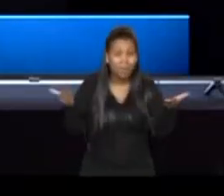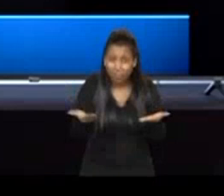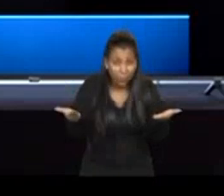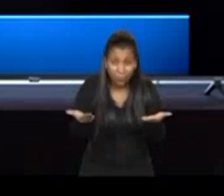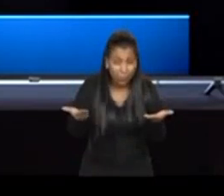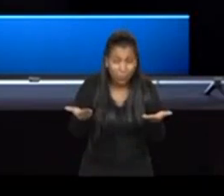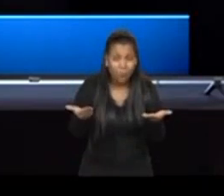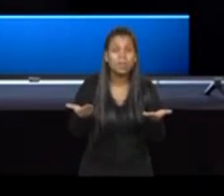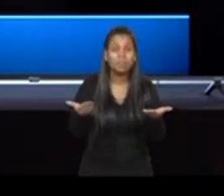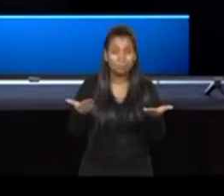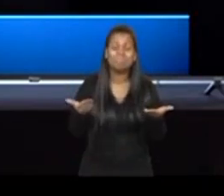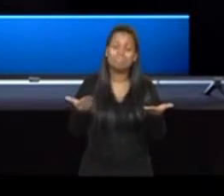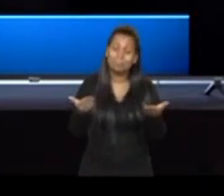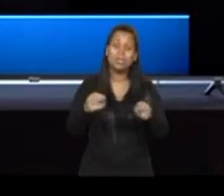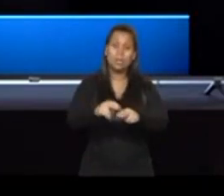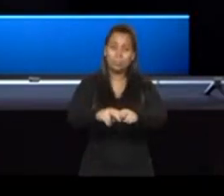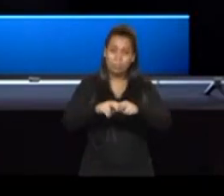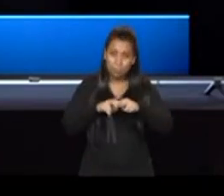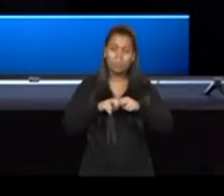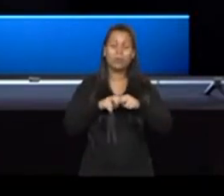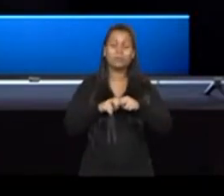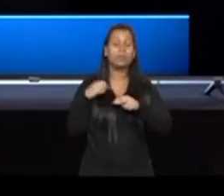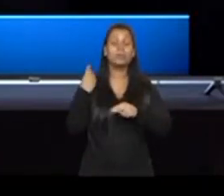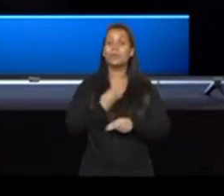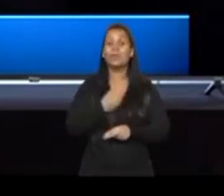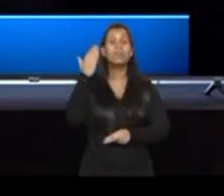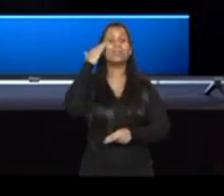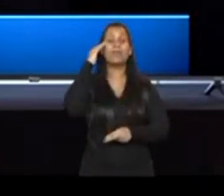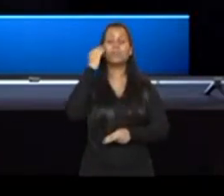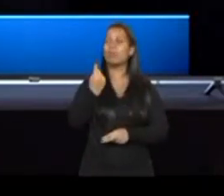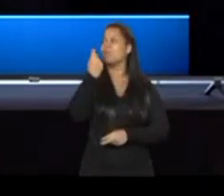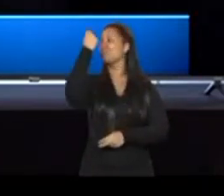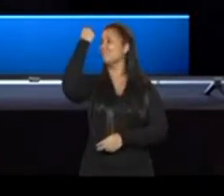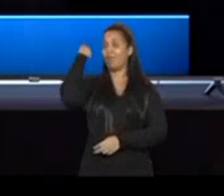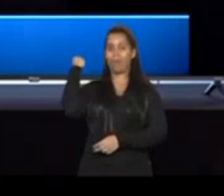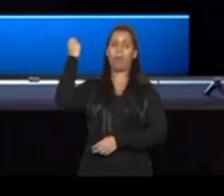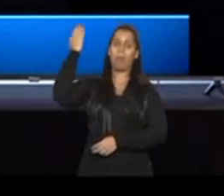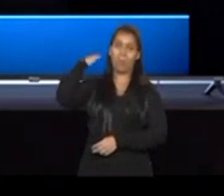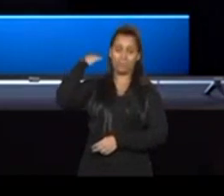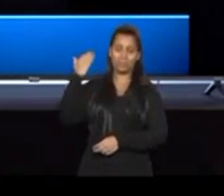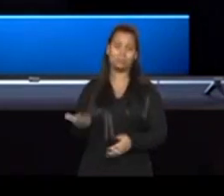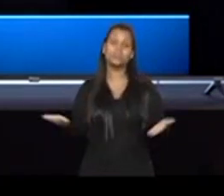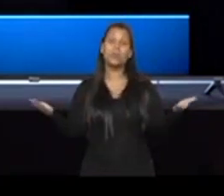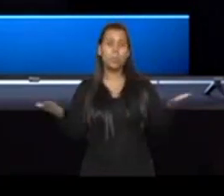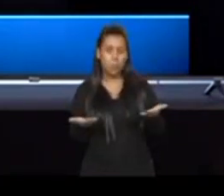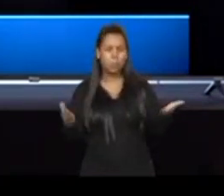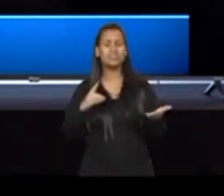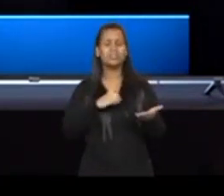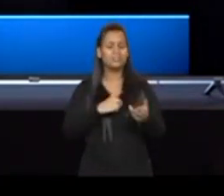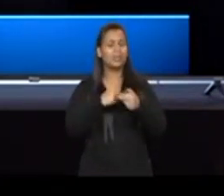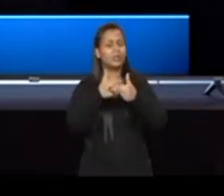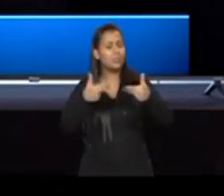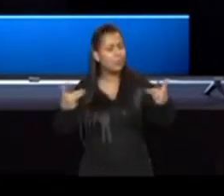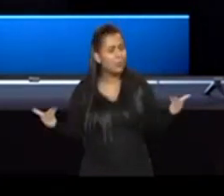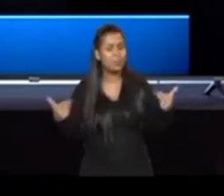presente agora, muito devido a nós não entendermos o nosso passado. Então, hoje, nós temos